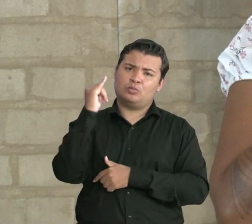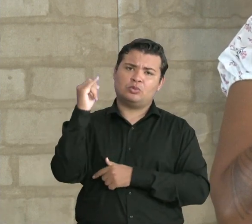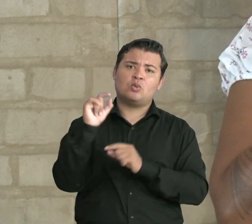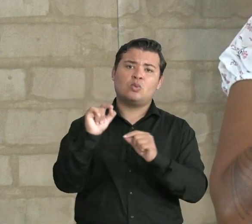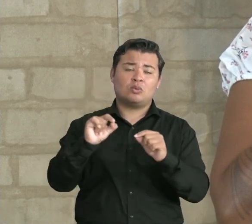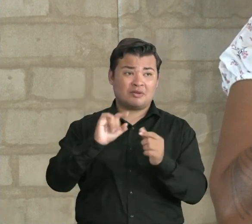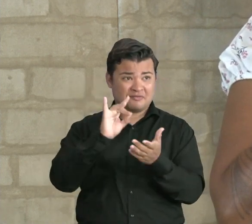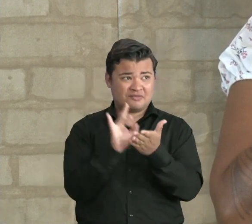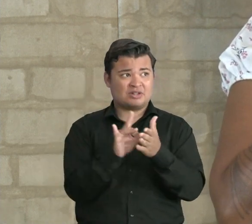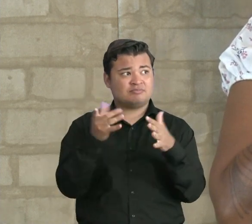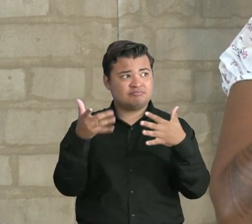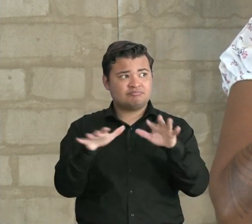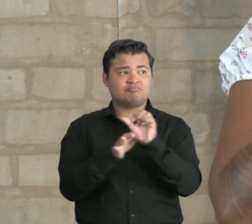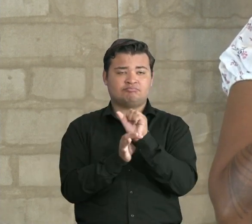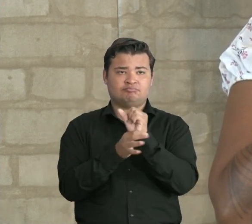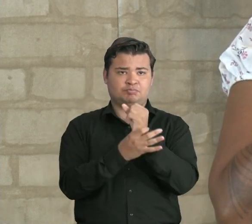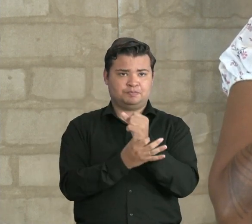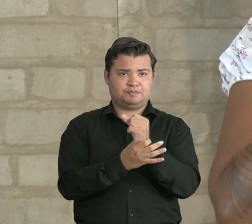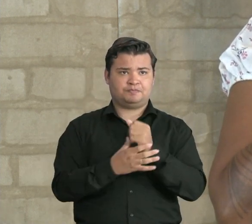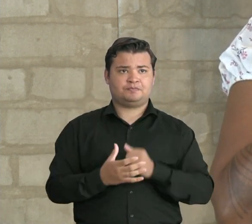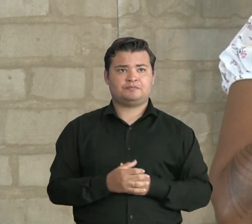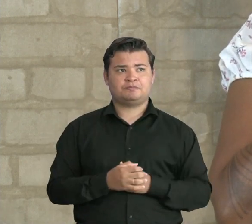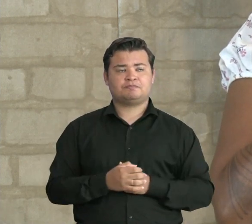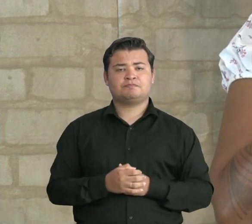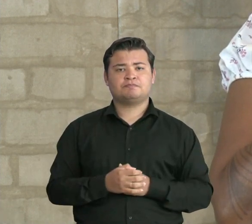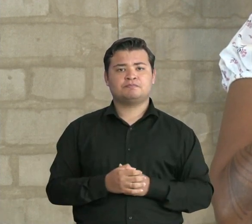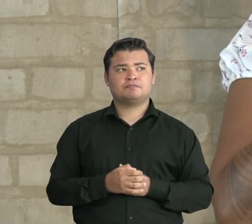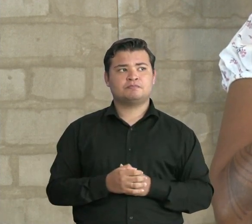de fato, né? É uma inclusão